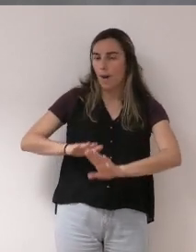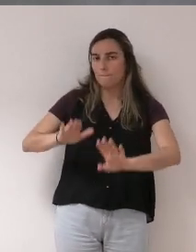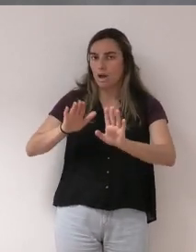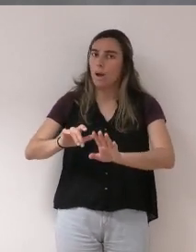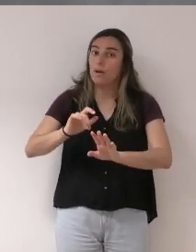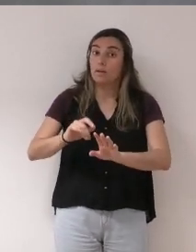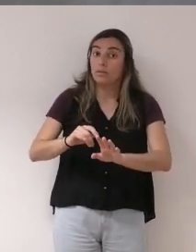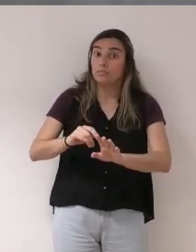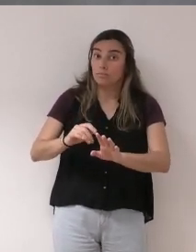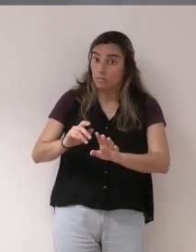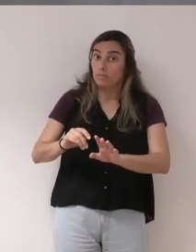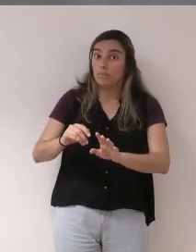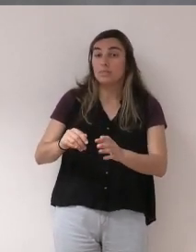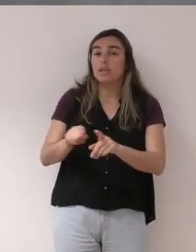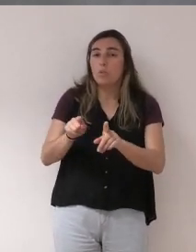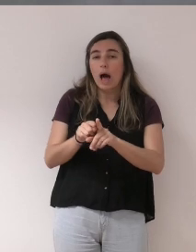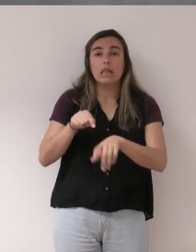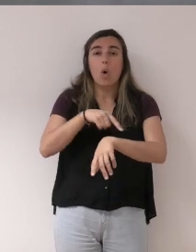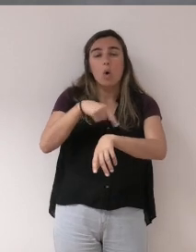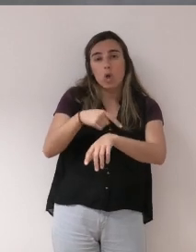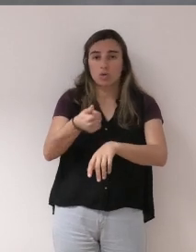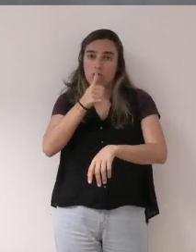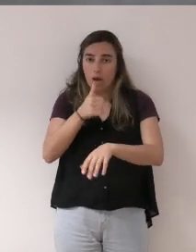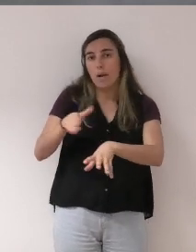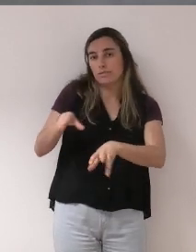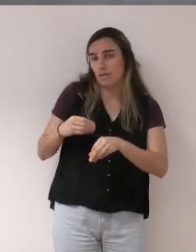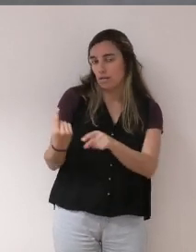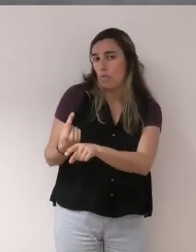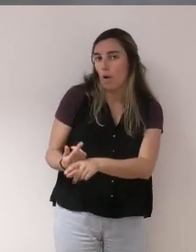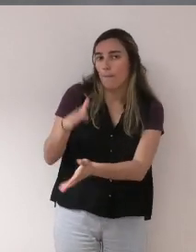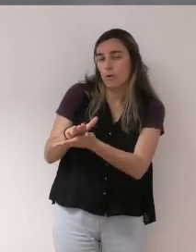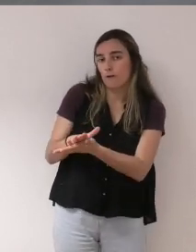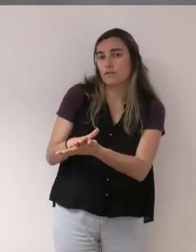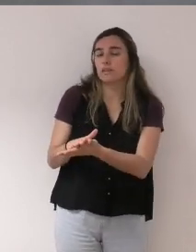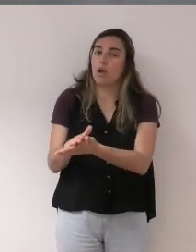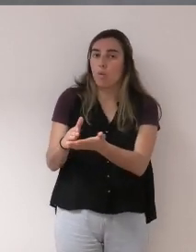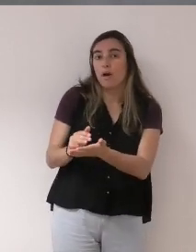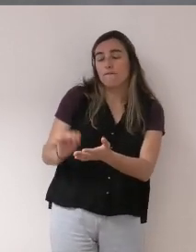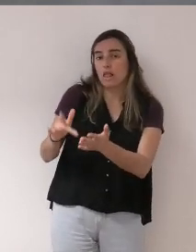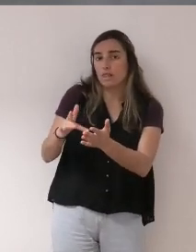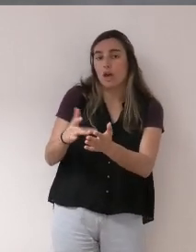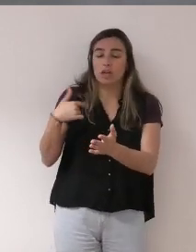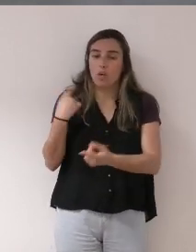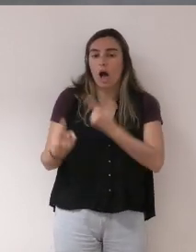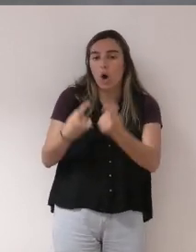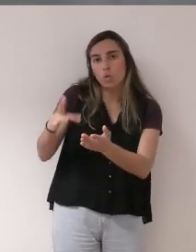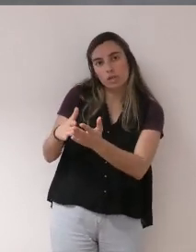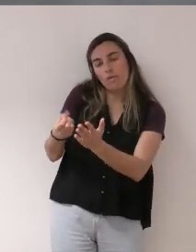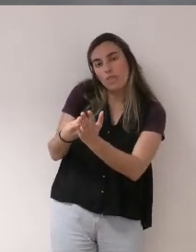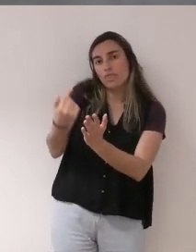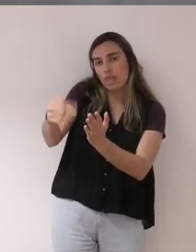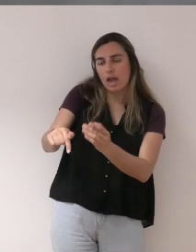essa regularidade, a Relógio d'Água, com vários livros. Eu tenho aqui alguns, não os trouxe todos.